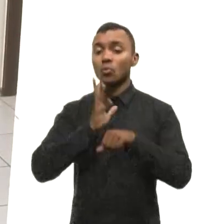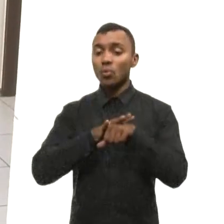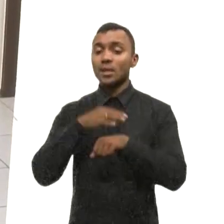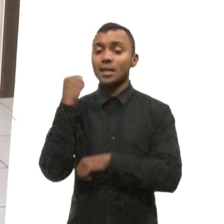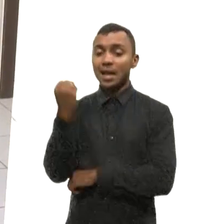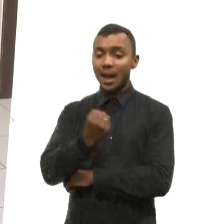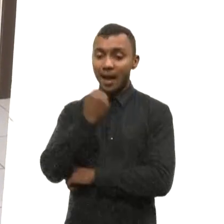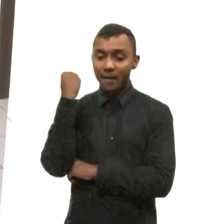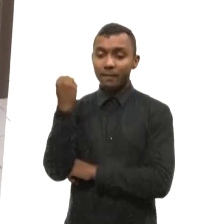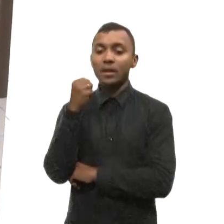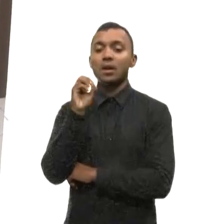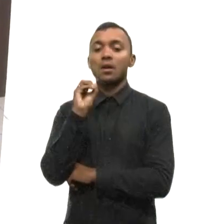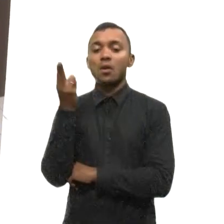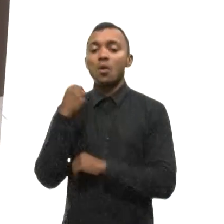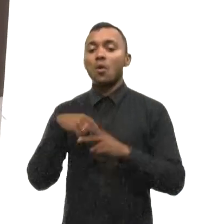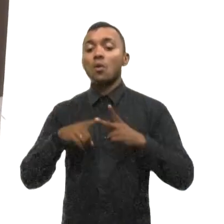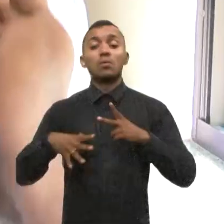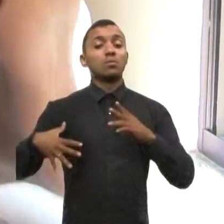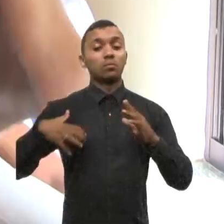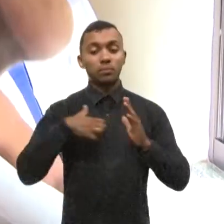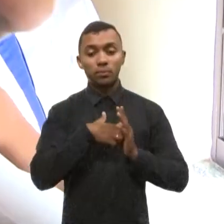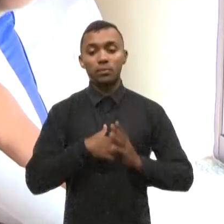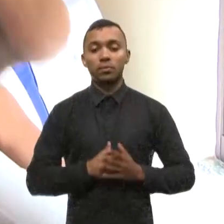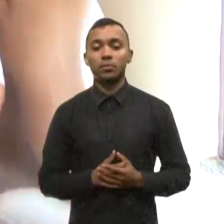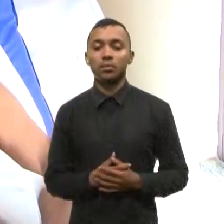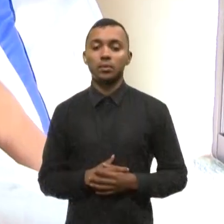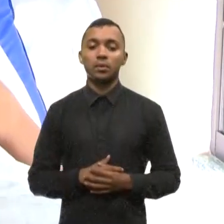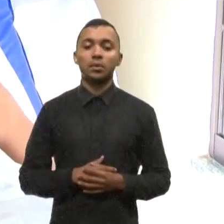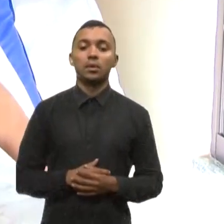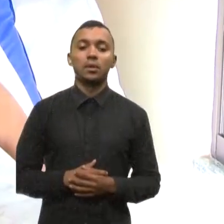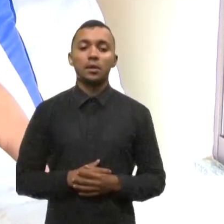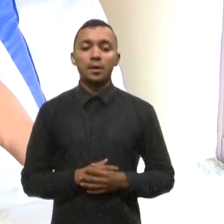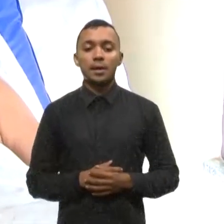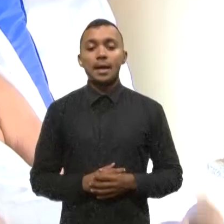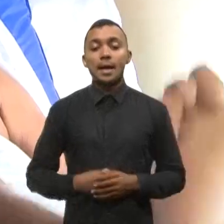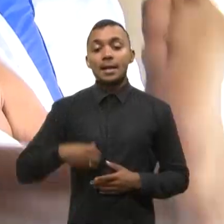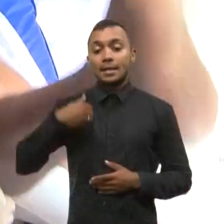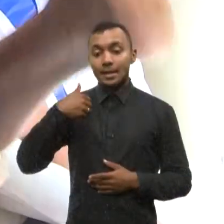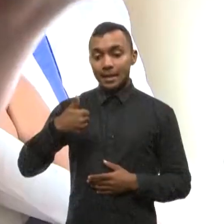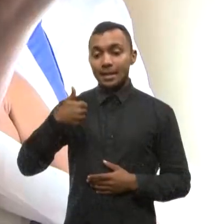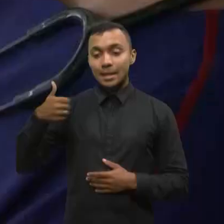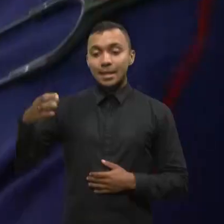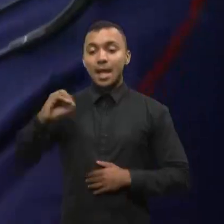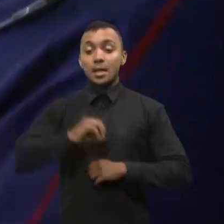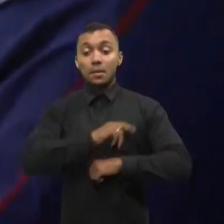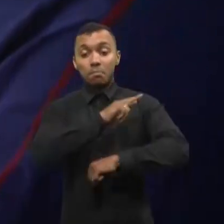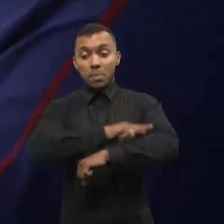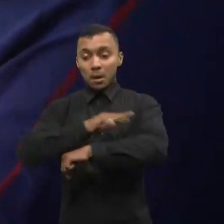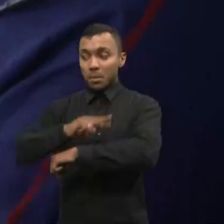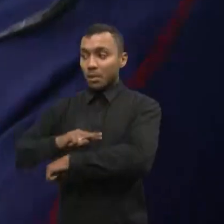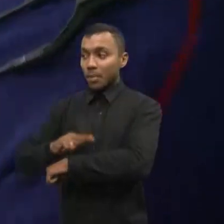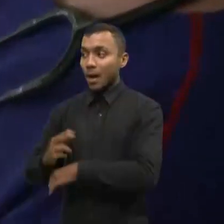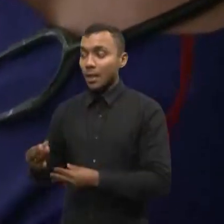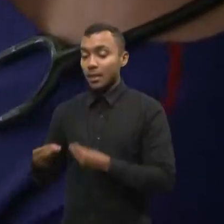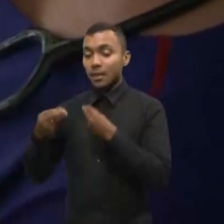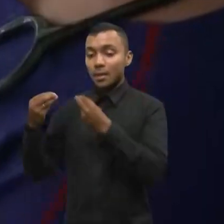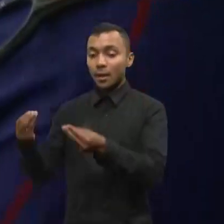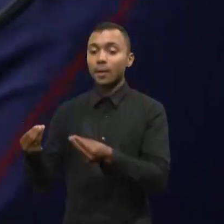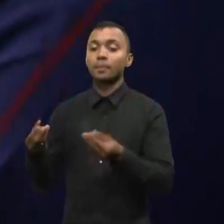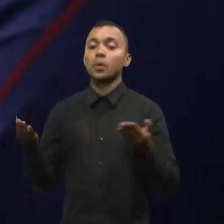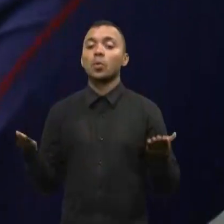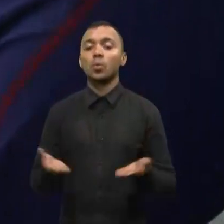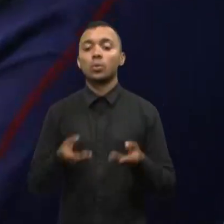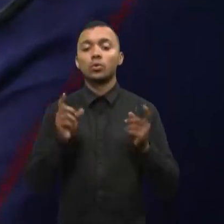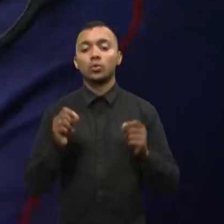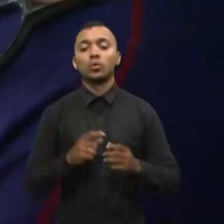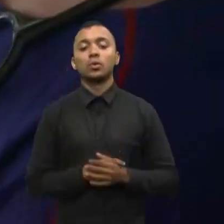ou até mesmo um acidente. Ao todo, mais de 110 leitos são disponibilizados, que atualmente a